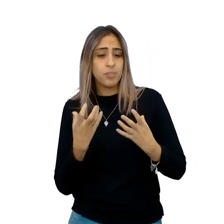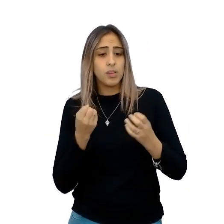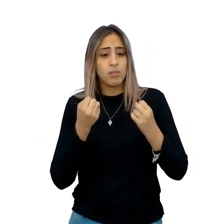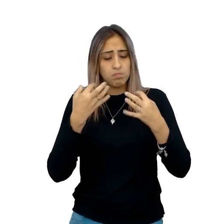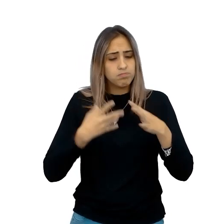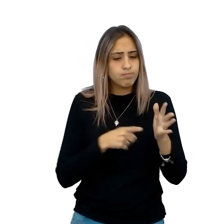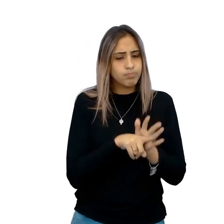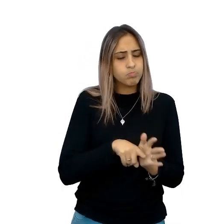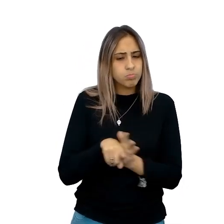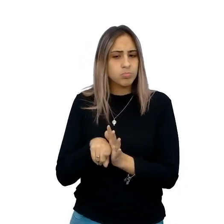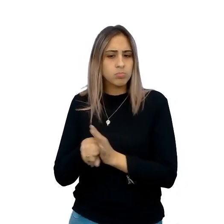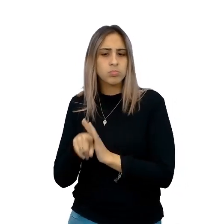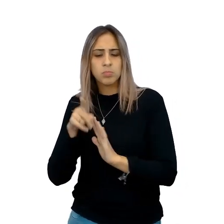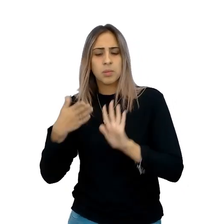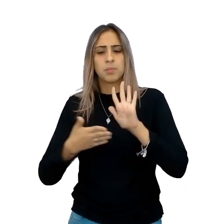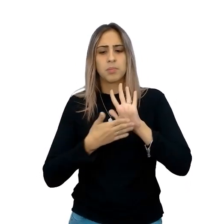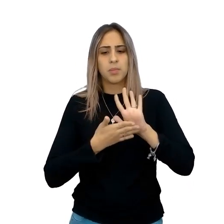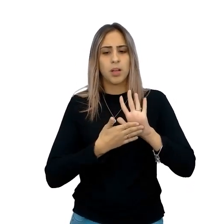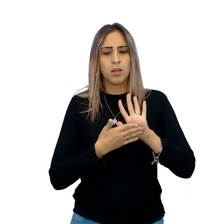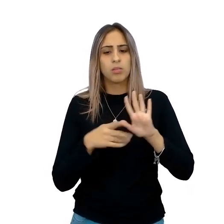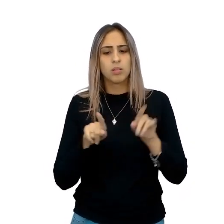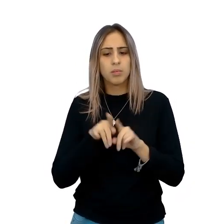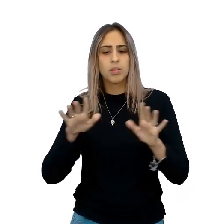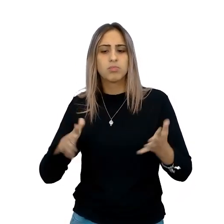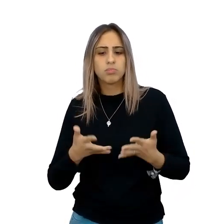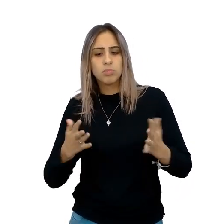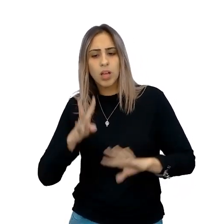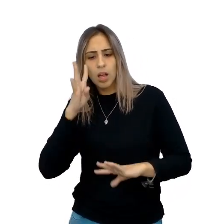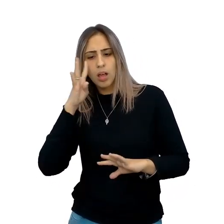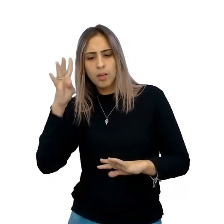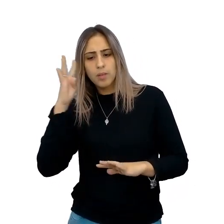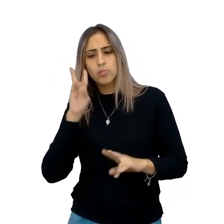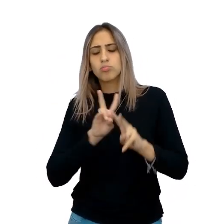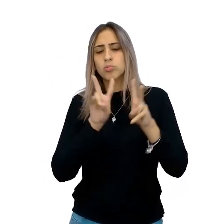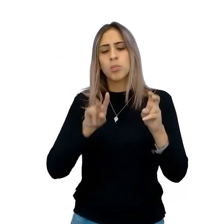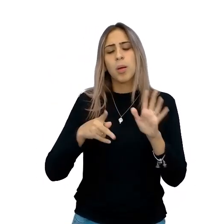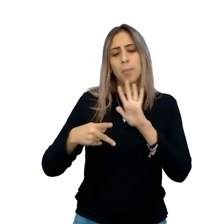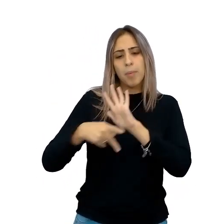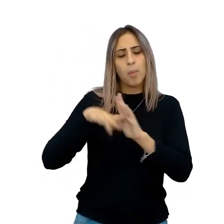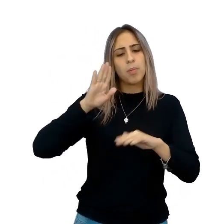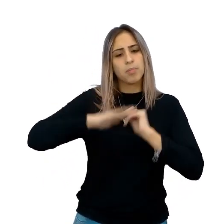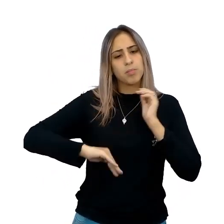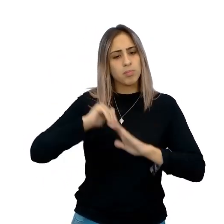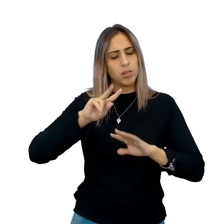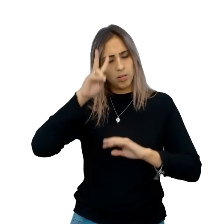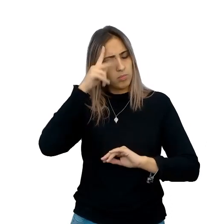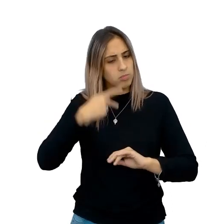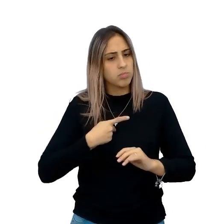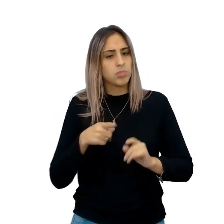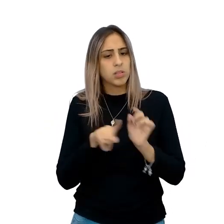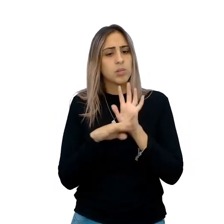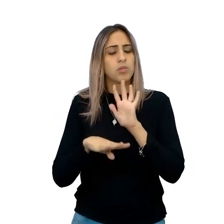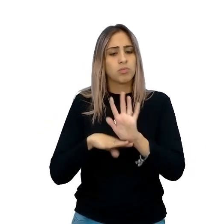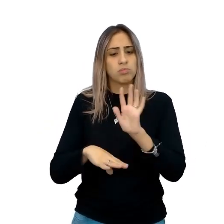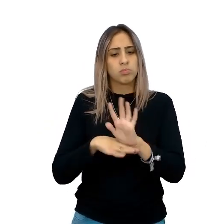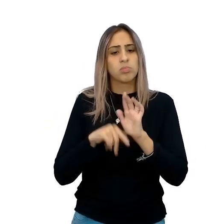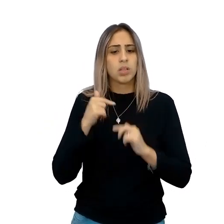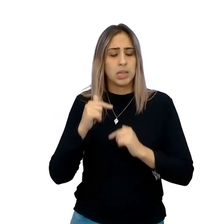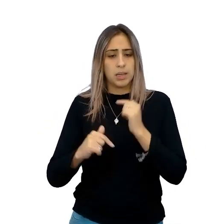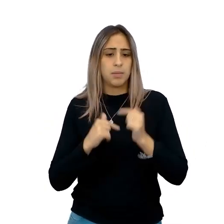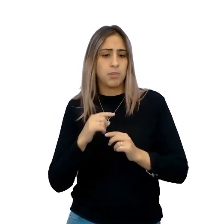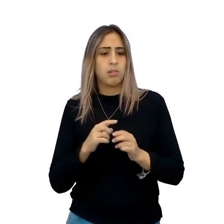aqui nessa nossa pauta, estimular a reflexão sobre a própria prática docente, né, e favorecer o